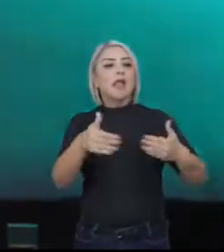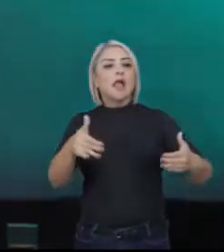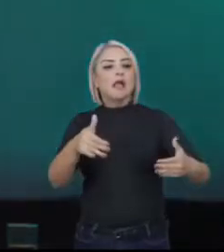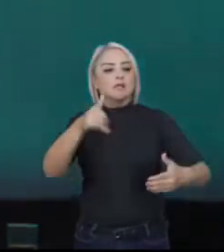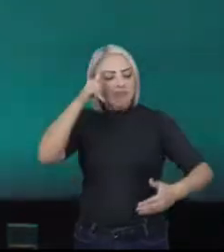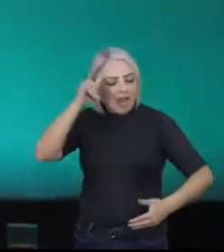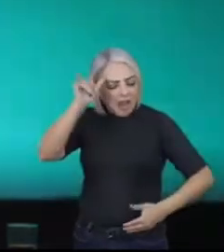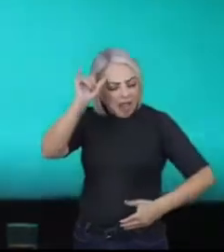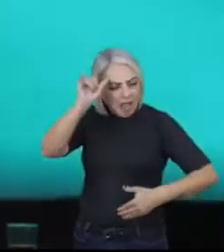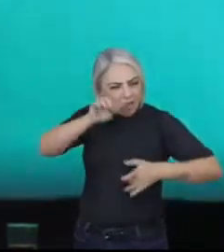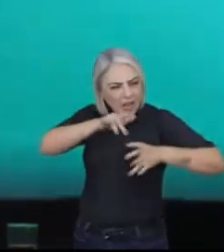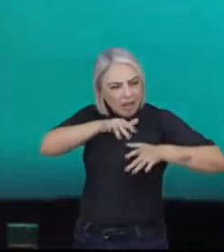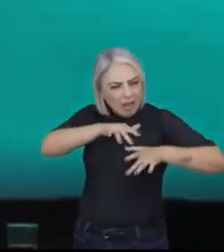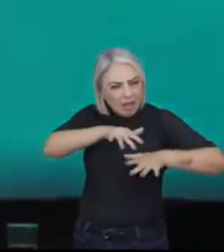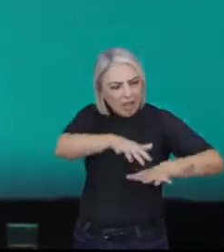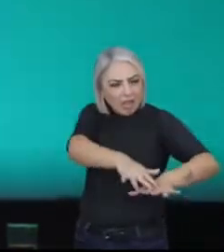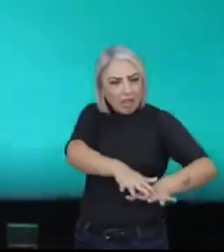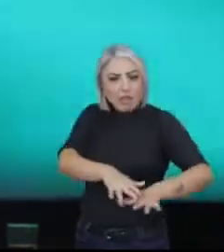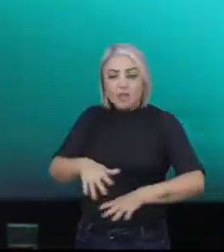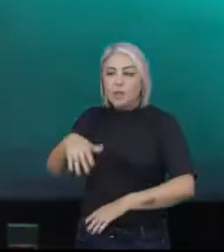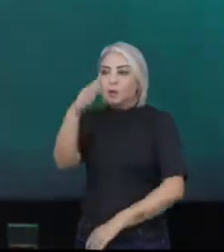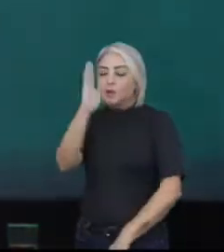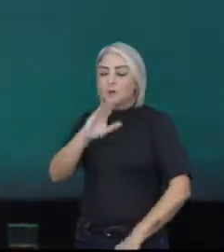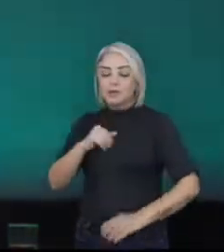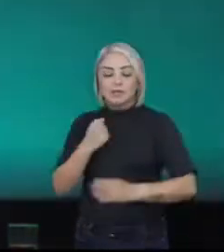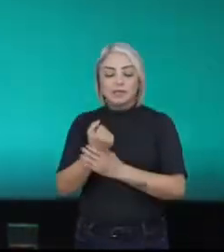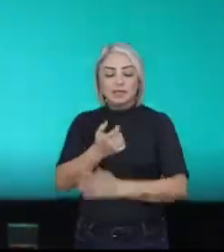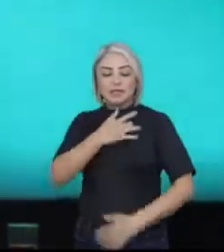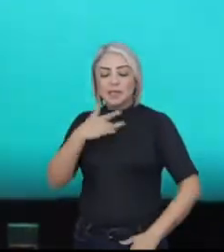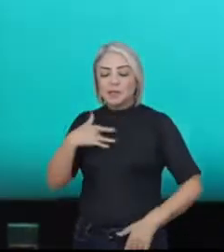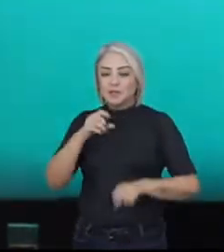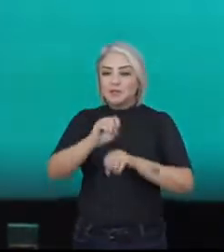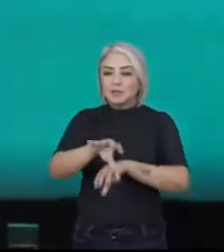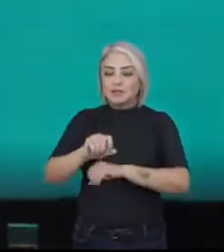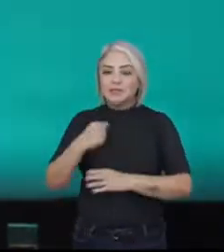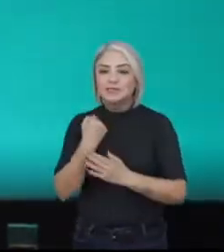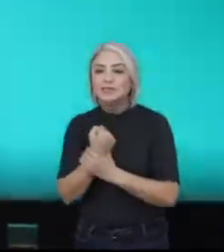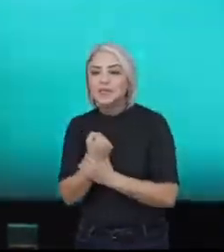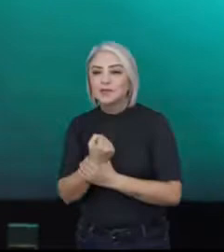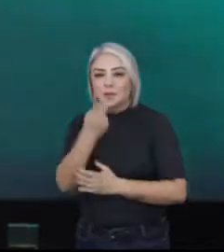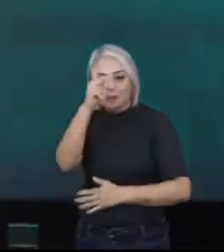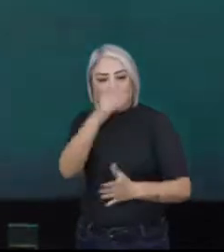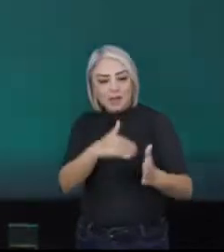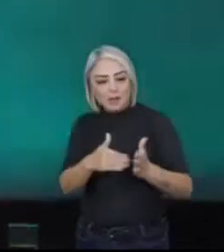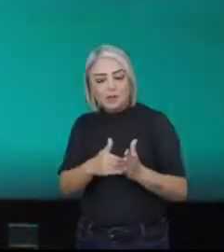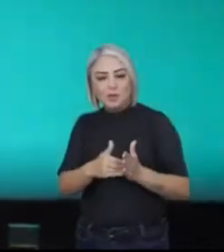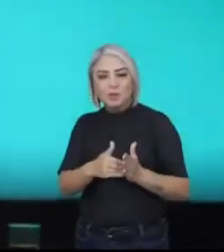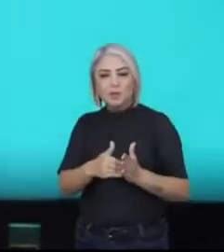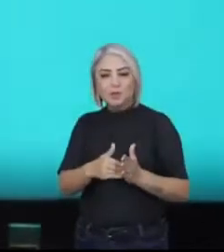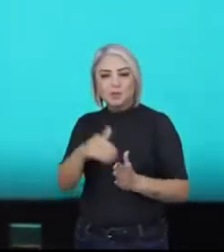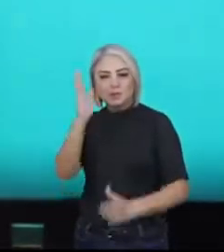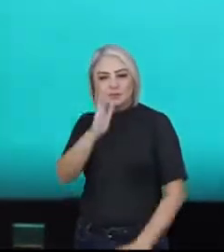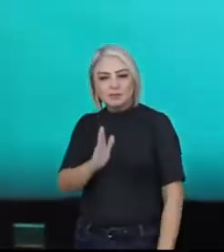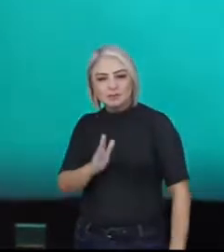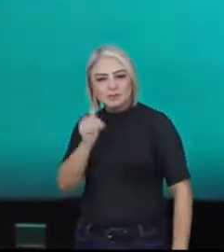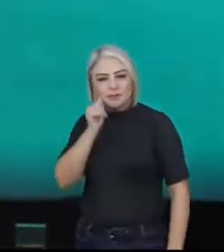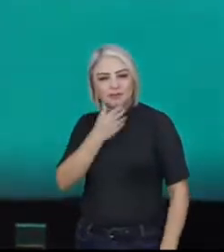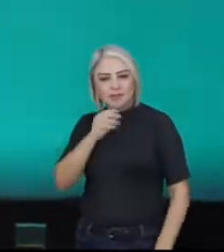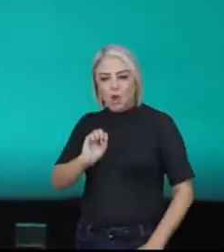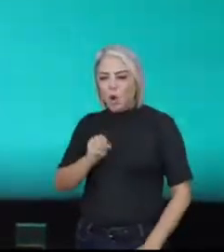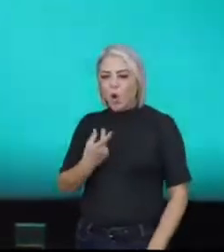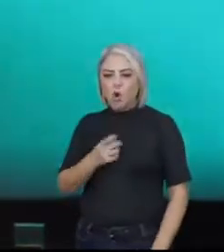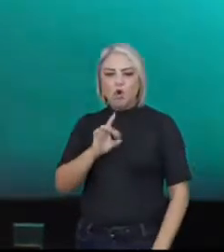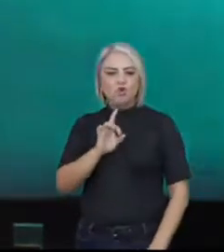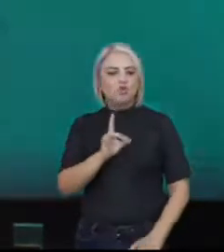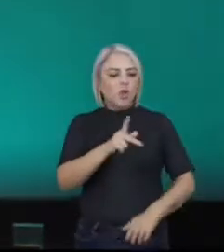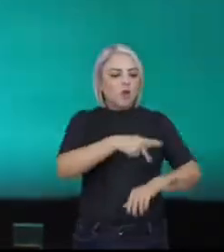boiada. O Brasil que garante saúde, educação e segurança para todos os brasileiros e brasileiras, ou somente o país que